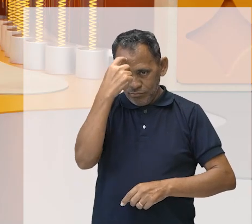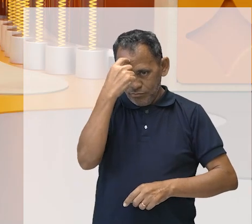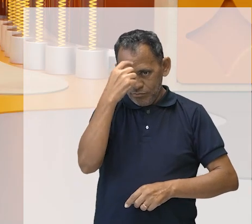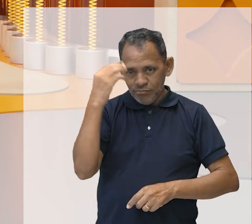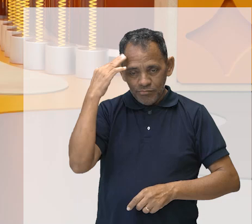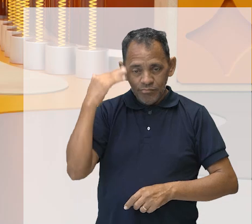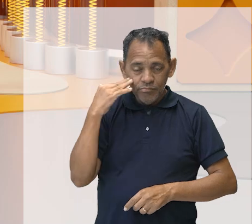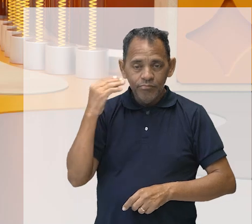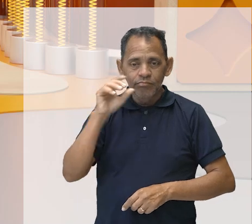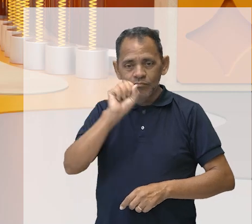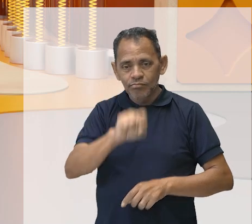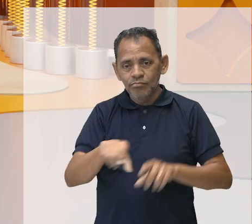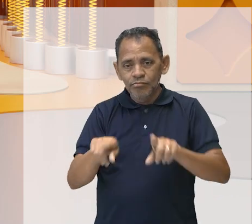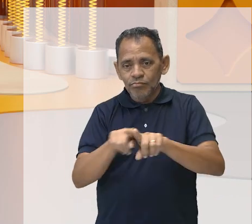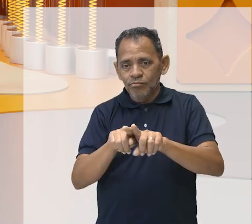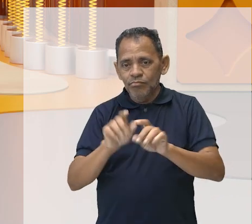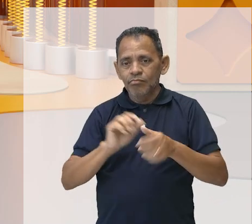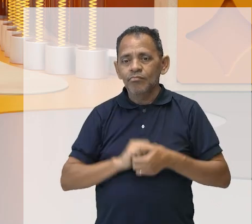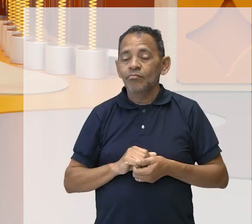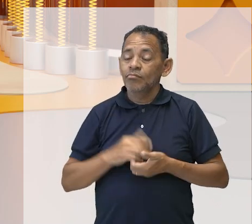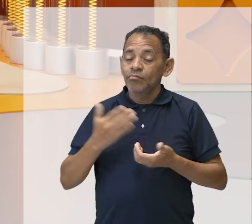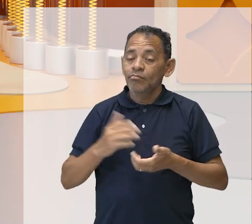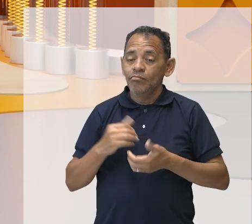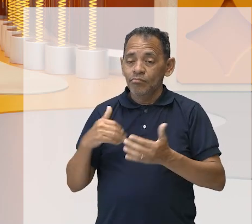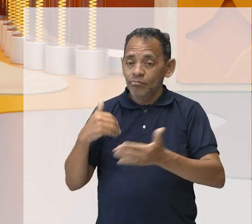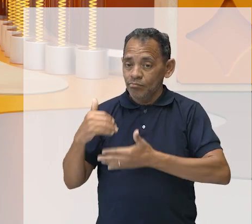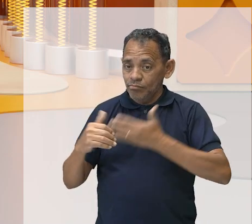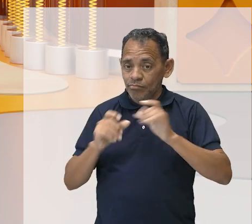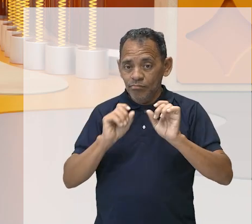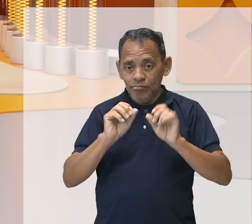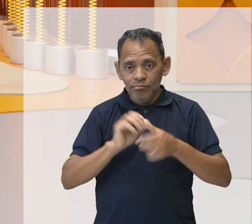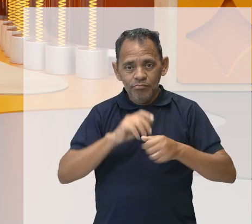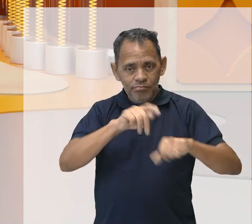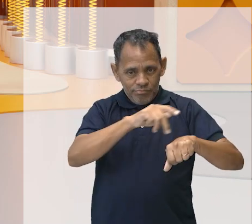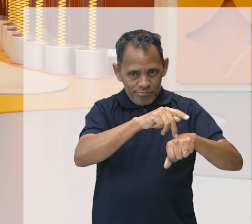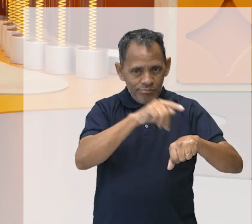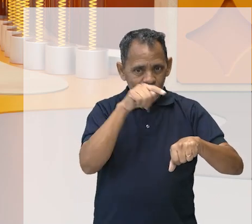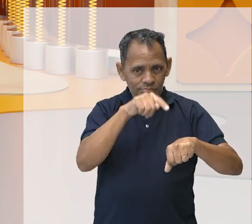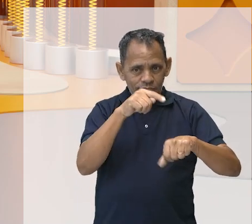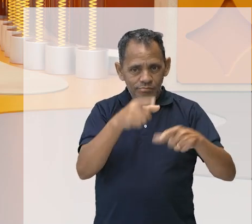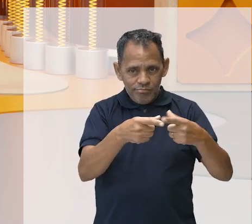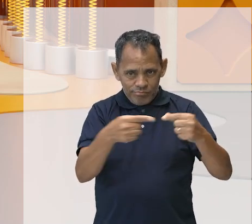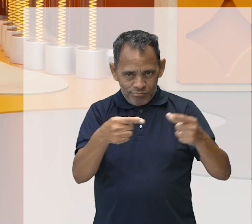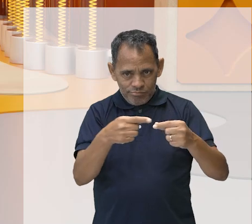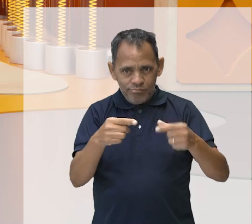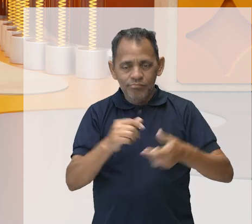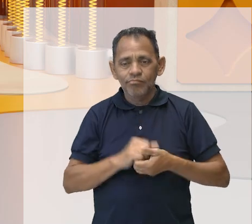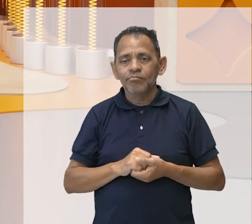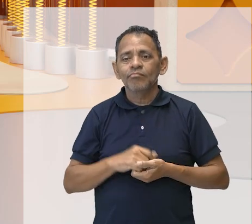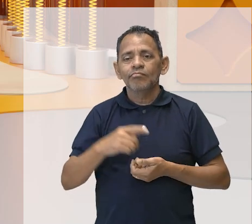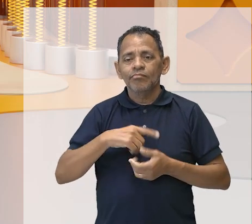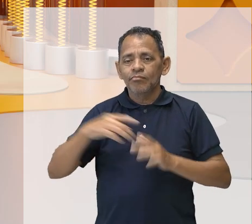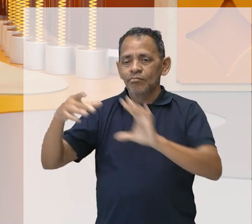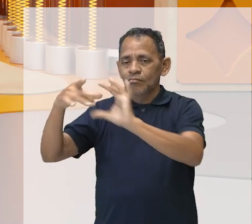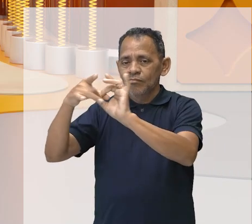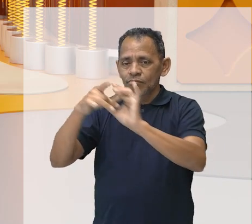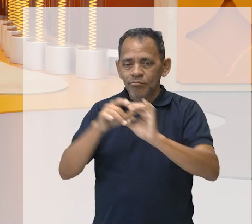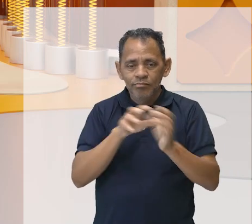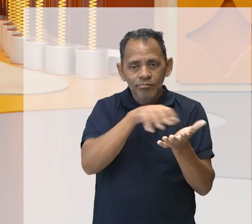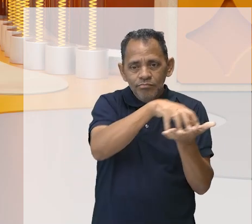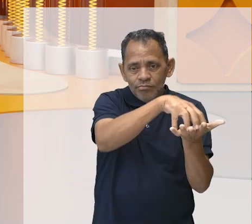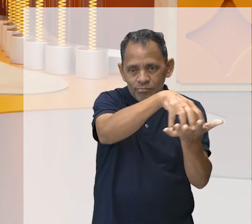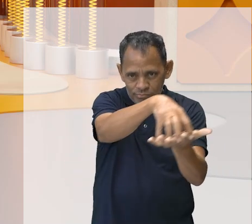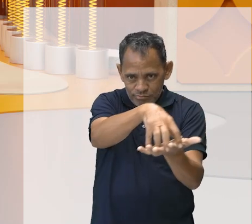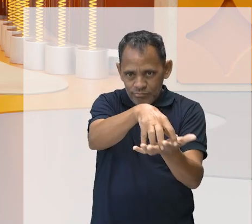do Sul, tá? Então, o desenvolvimento desse país, do Japão, né, com a conexão de transporte, com